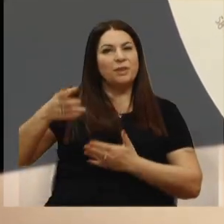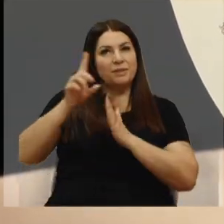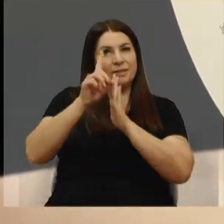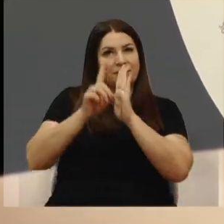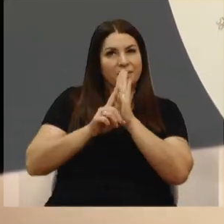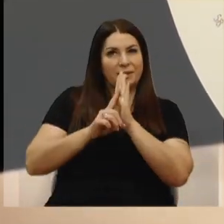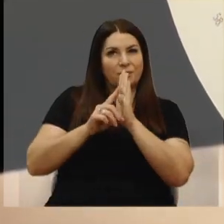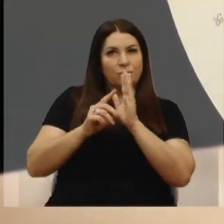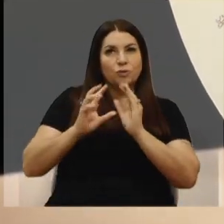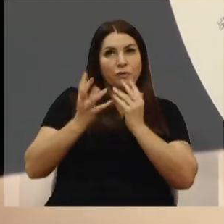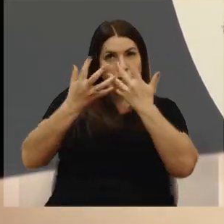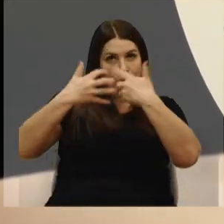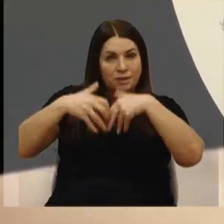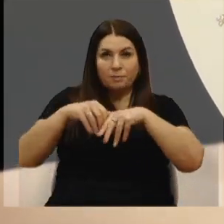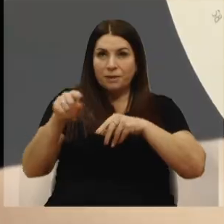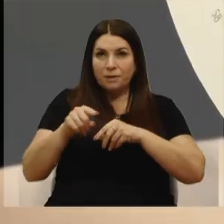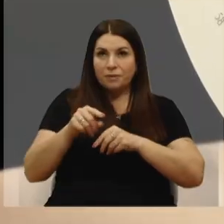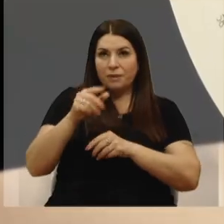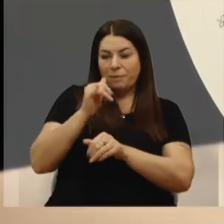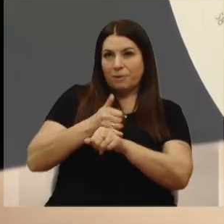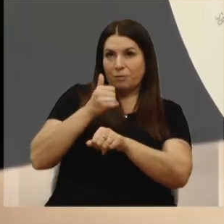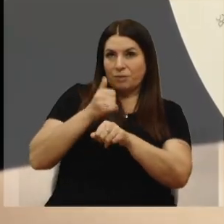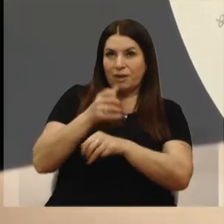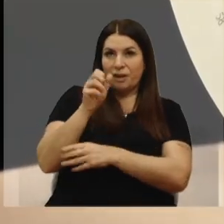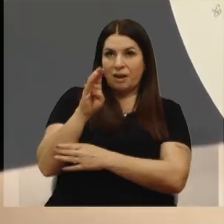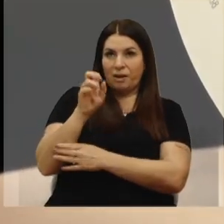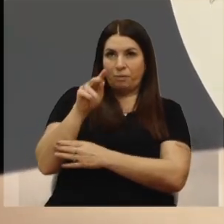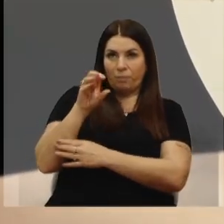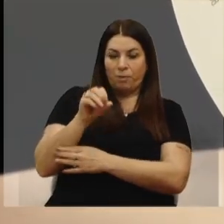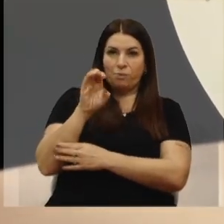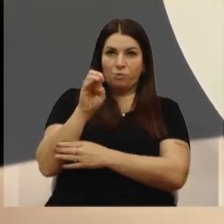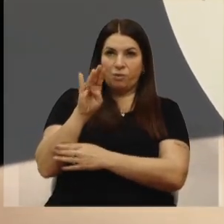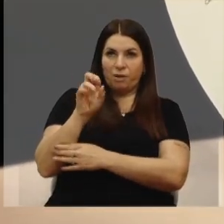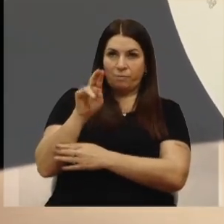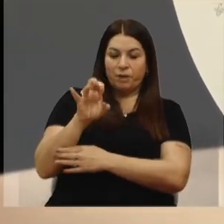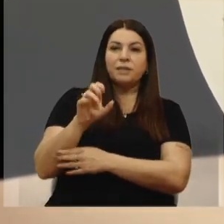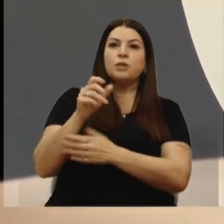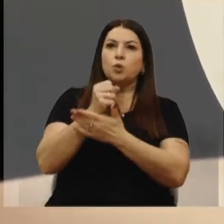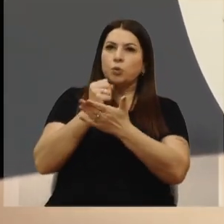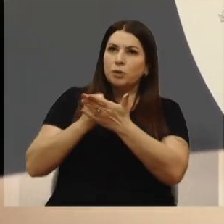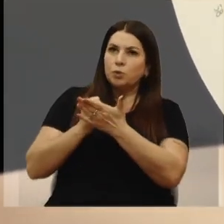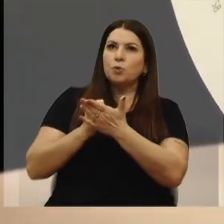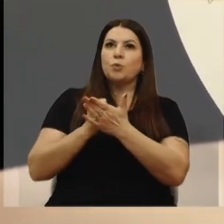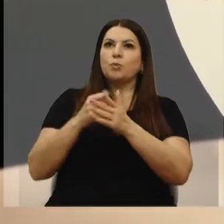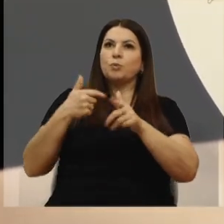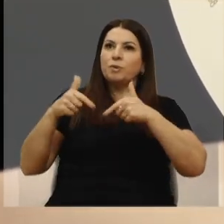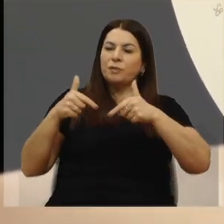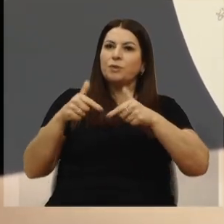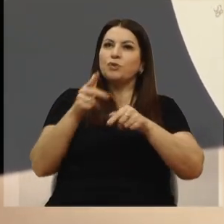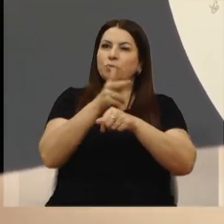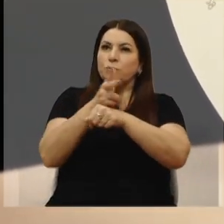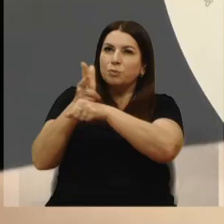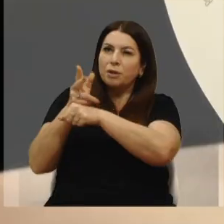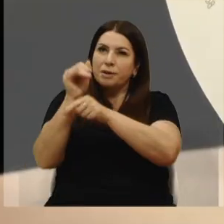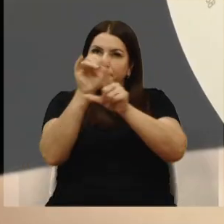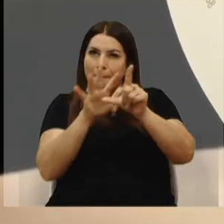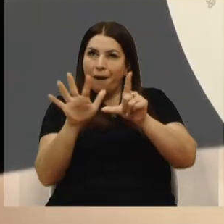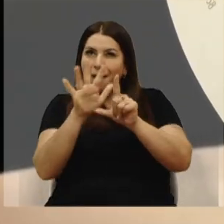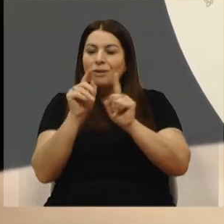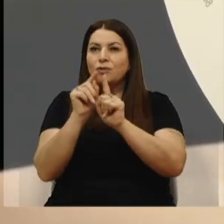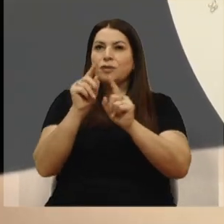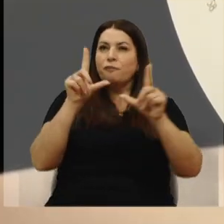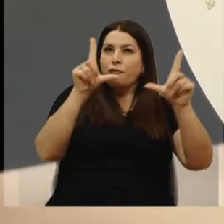Desde a primeira década de seu funcionamento, a metalúrgica Abramo Eberle empregou e contratou o serviço de produtores